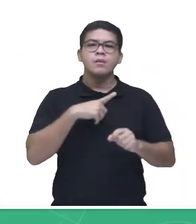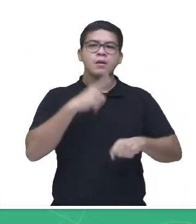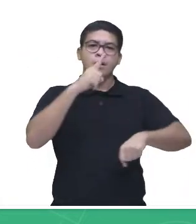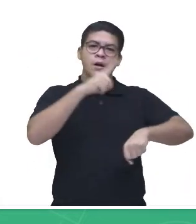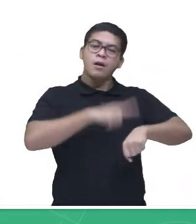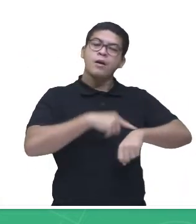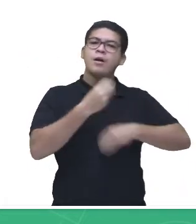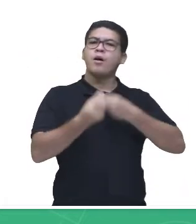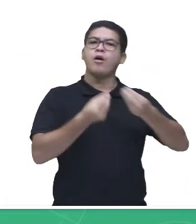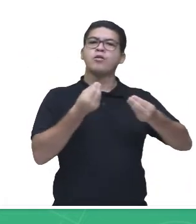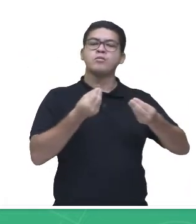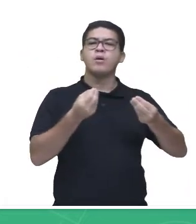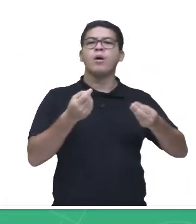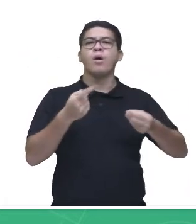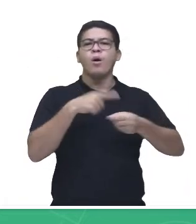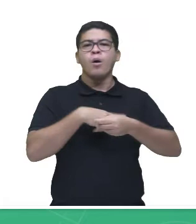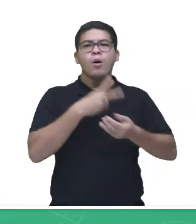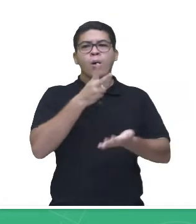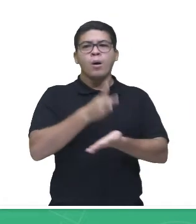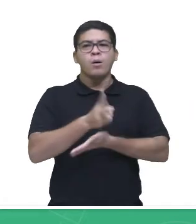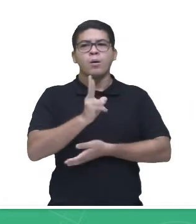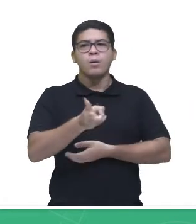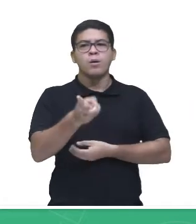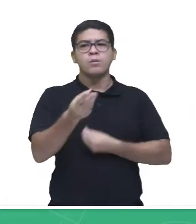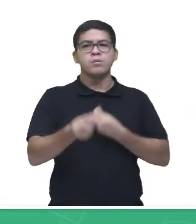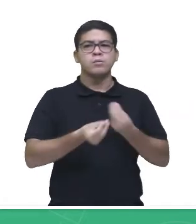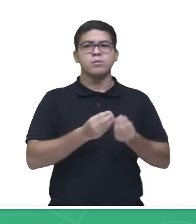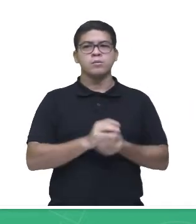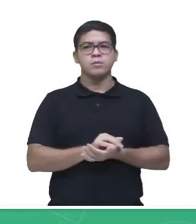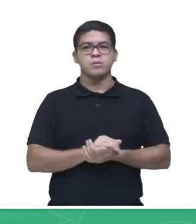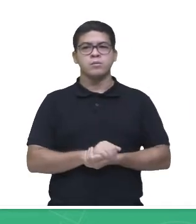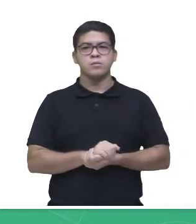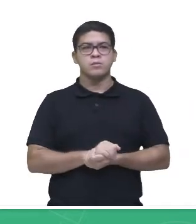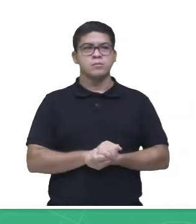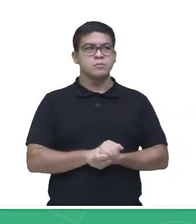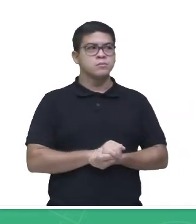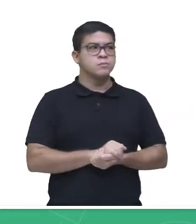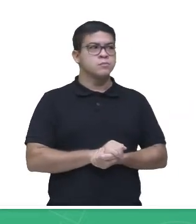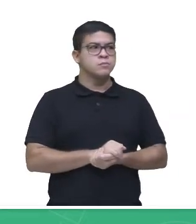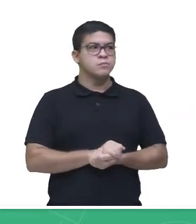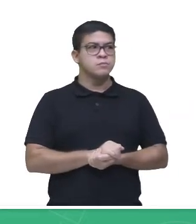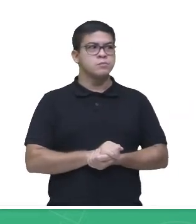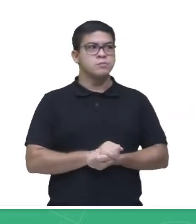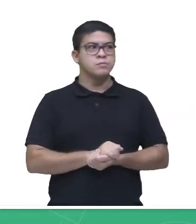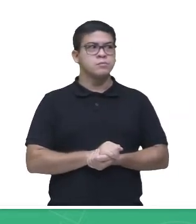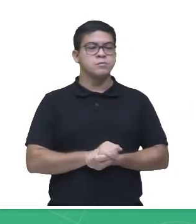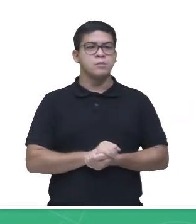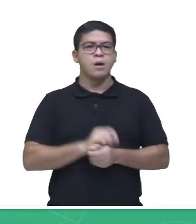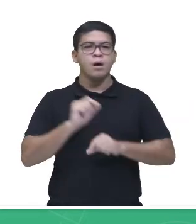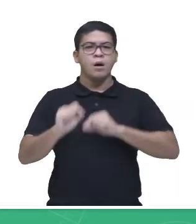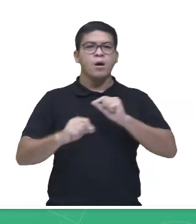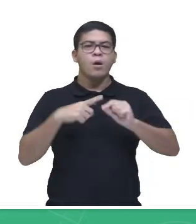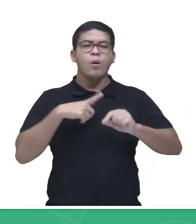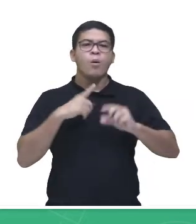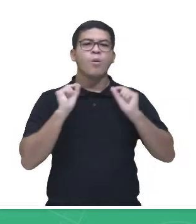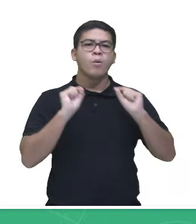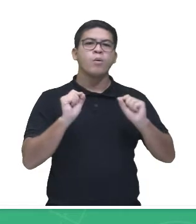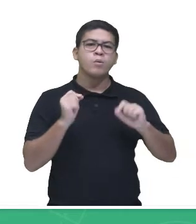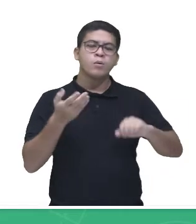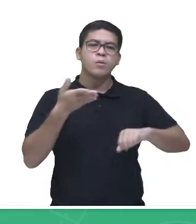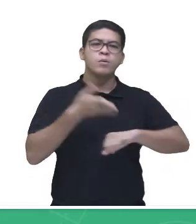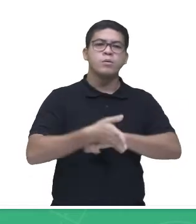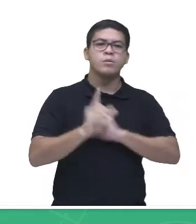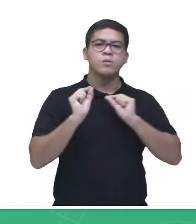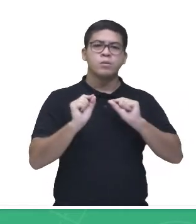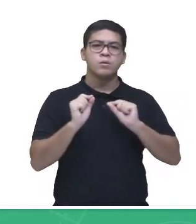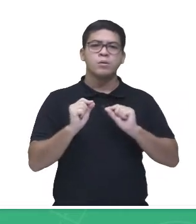tudo mais, que ele dá uma relação do falante com o passado ao qual ele se refere. El pretérito perfeito